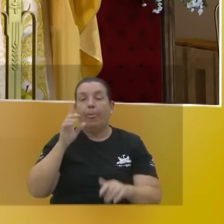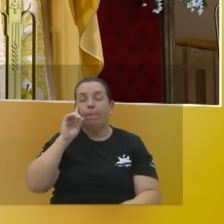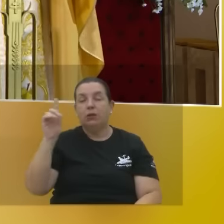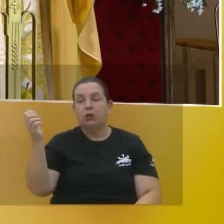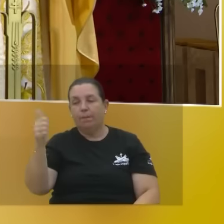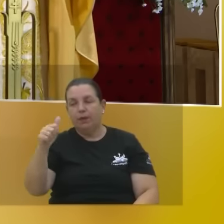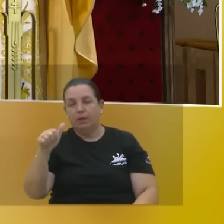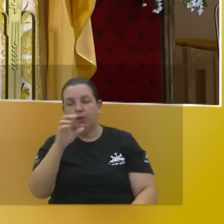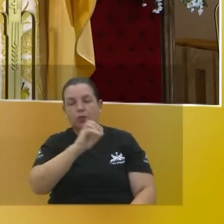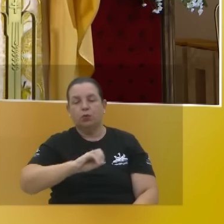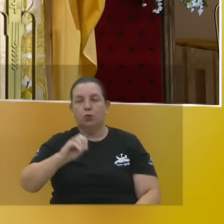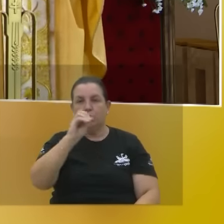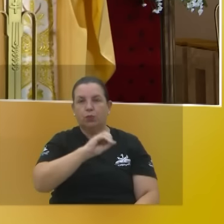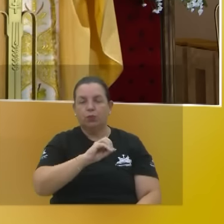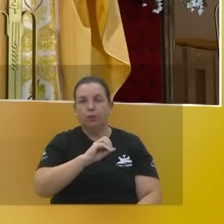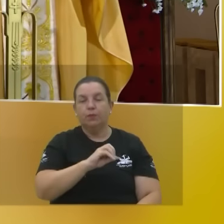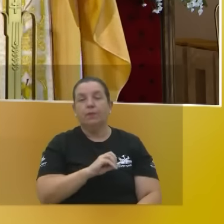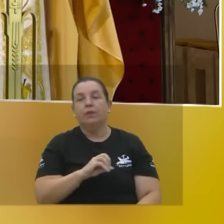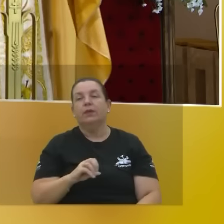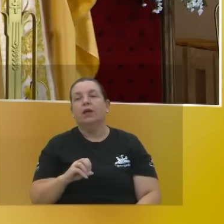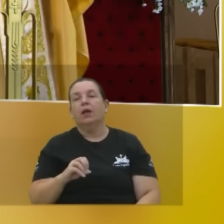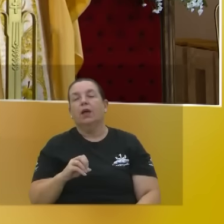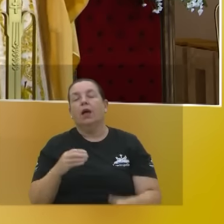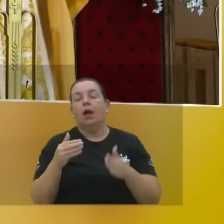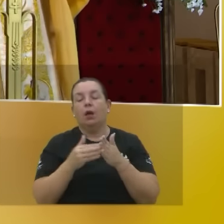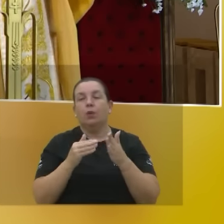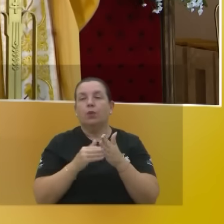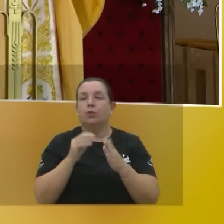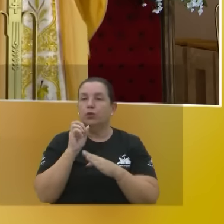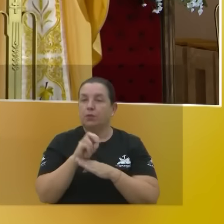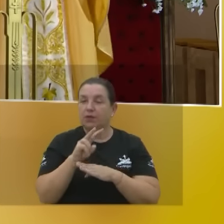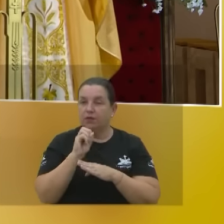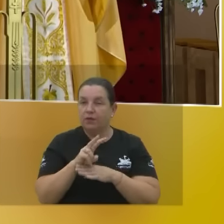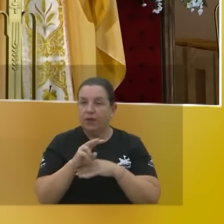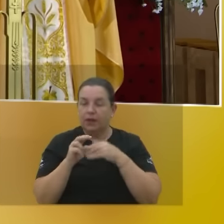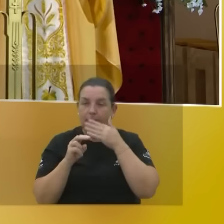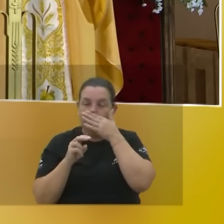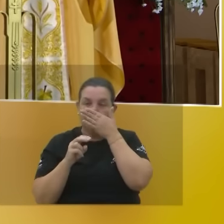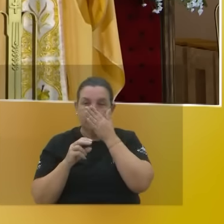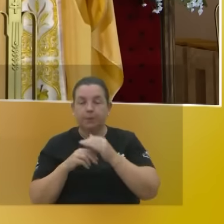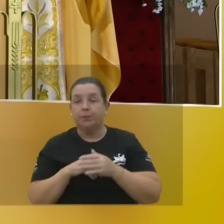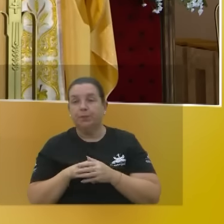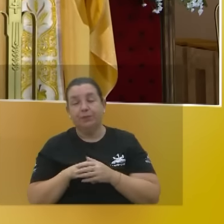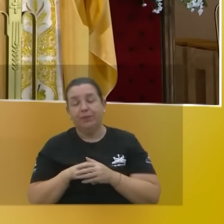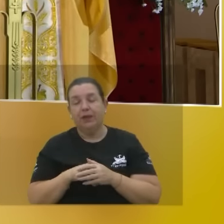Holanda, Bélgica, Alemanha. Últimas vagas, entre em contato,